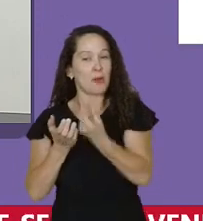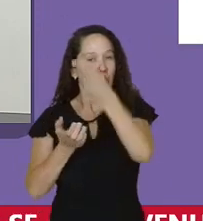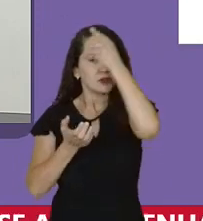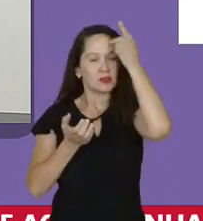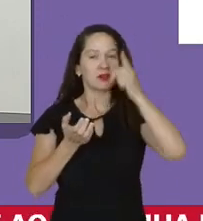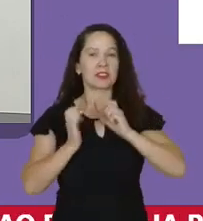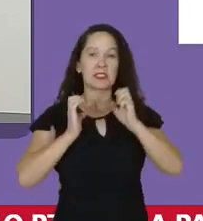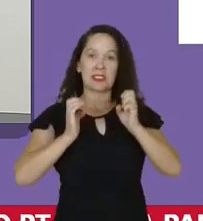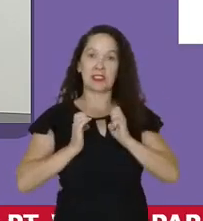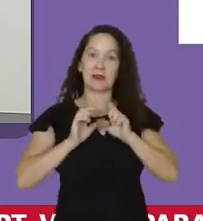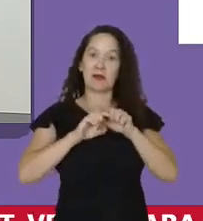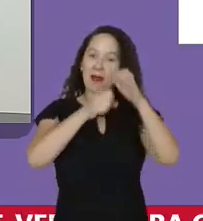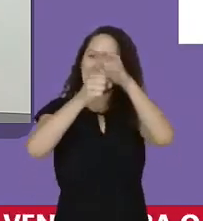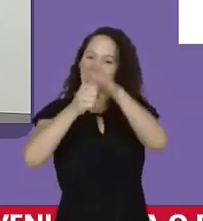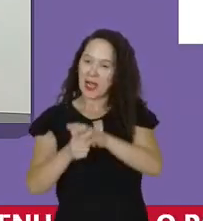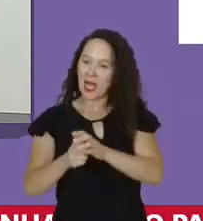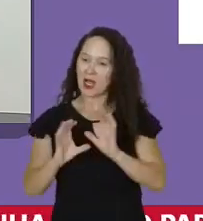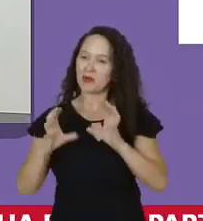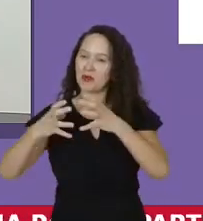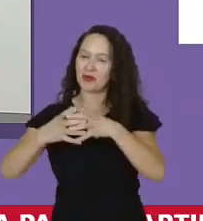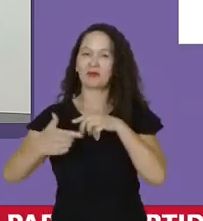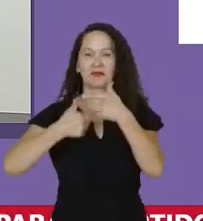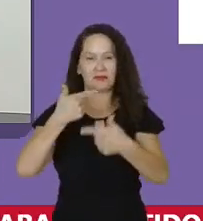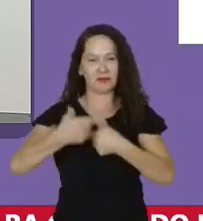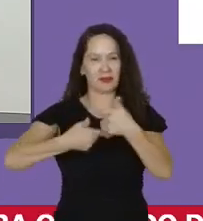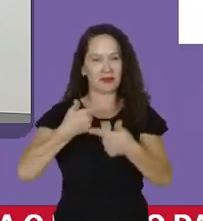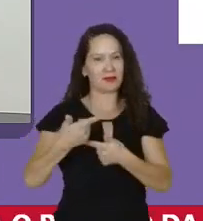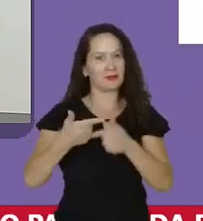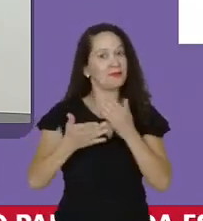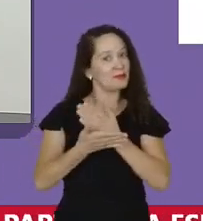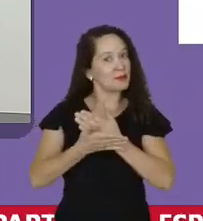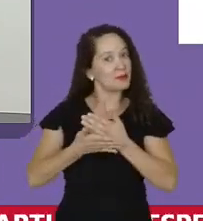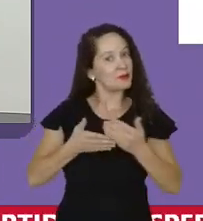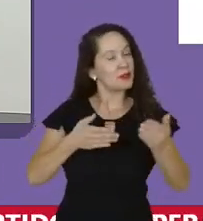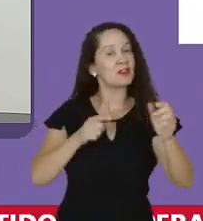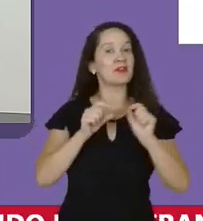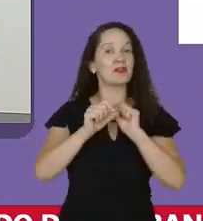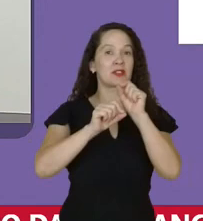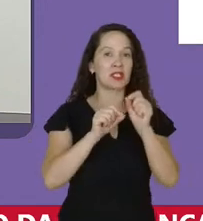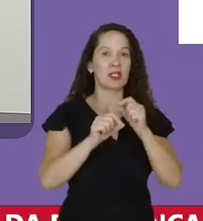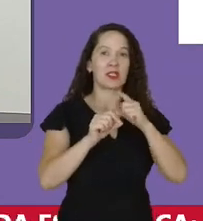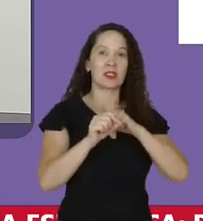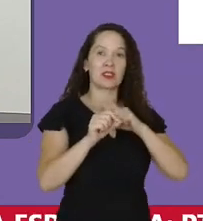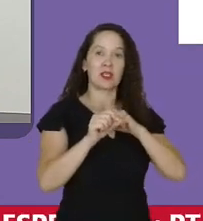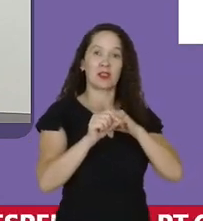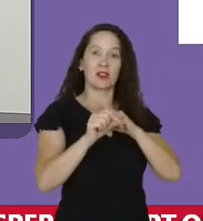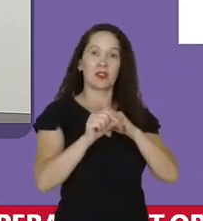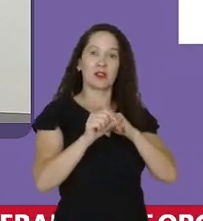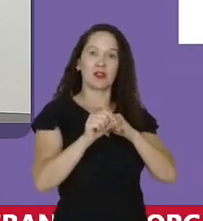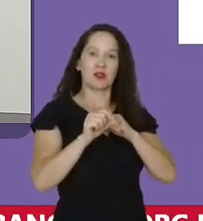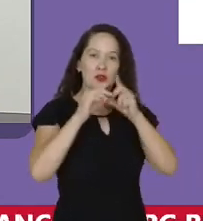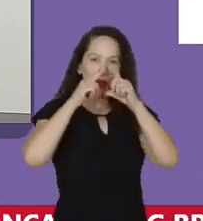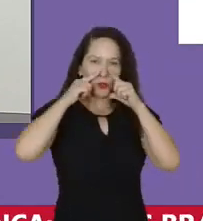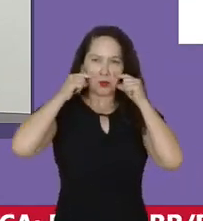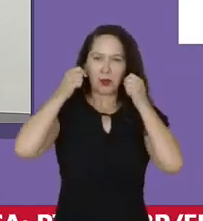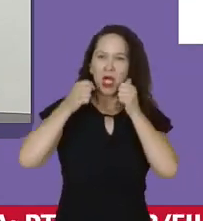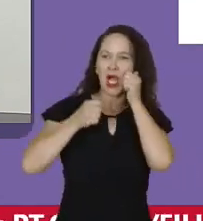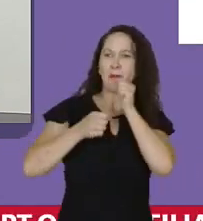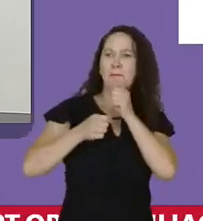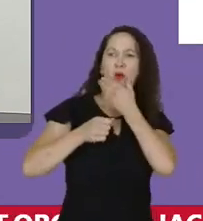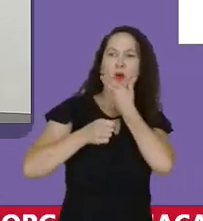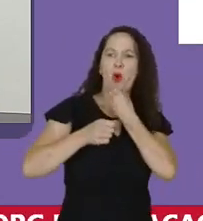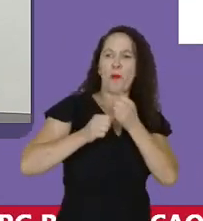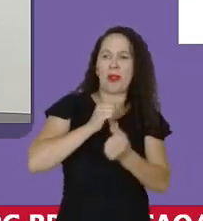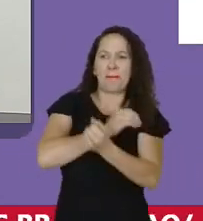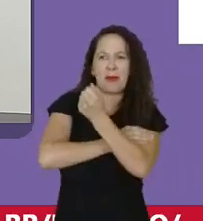poucos por meio da exploração da classe trabalhadora. E a partir do momento que ele absorve o patriarcado e o